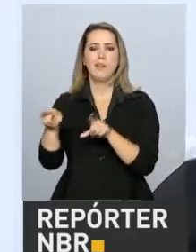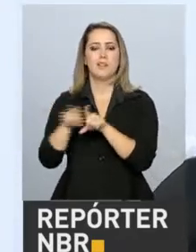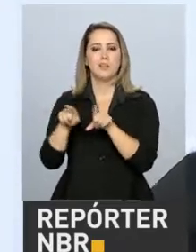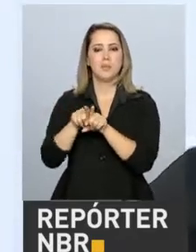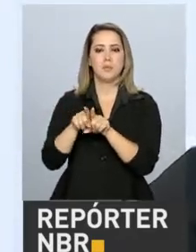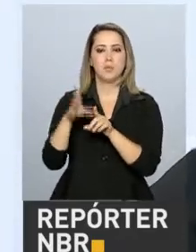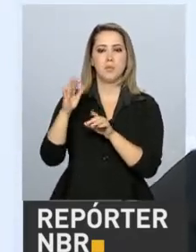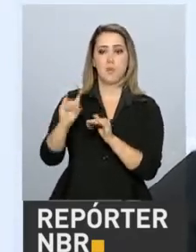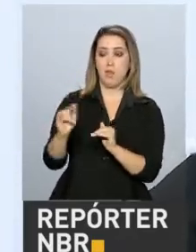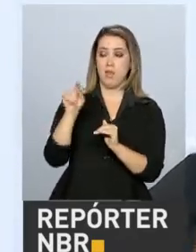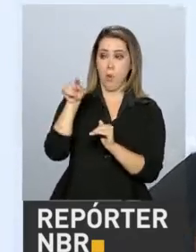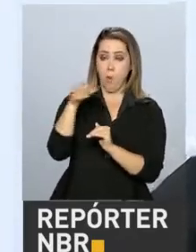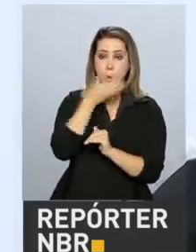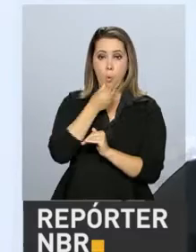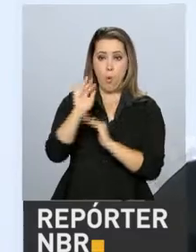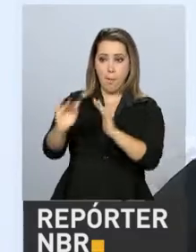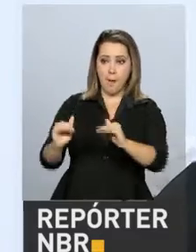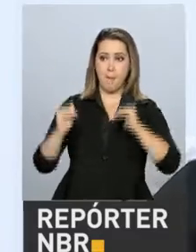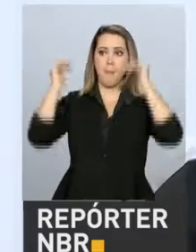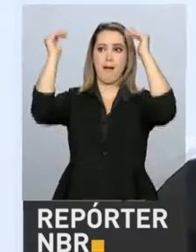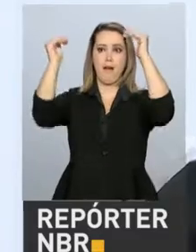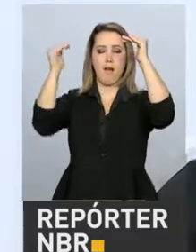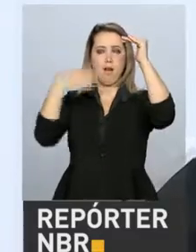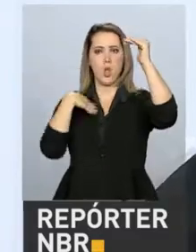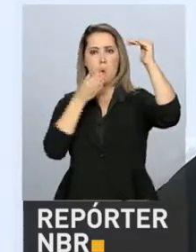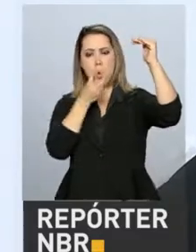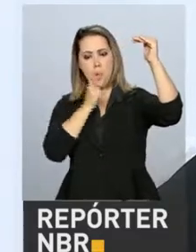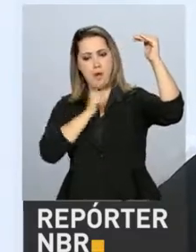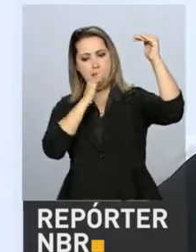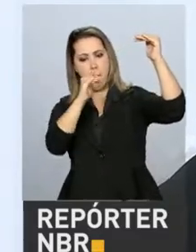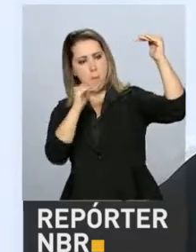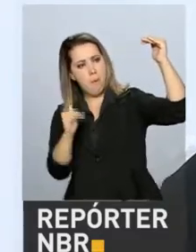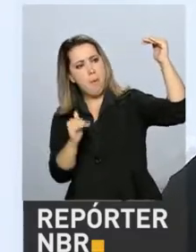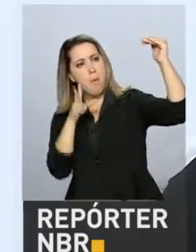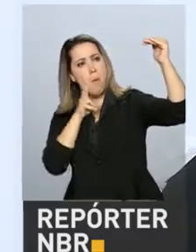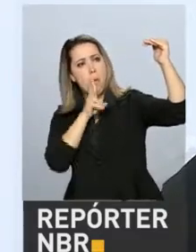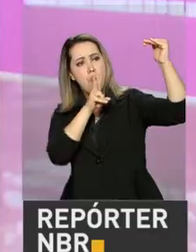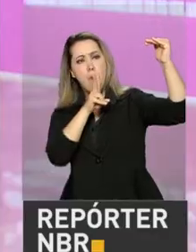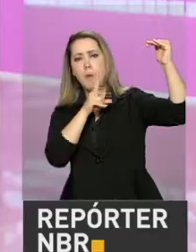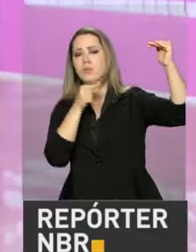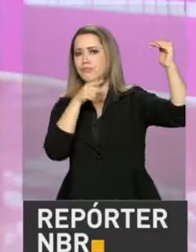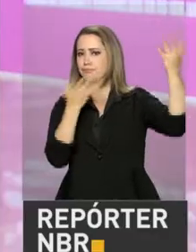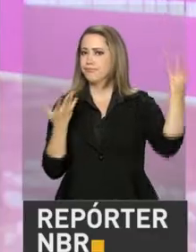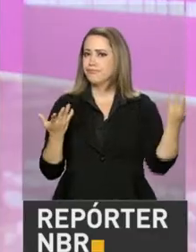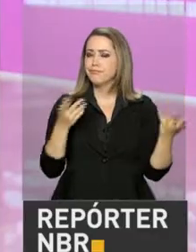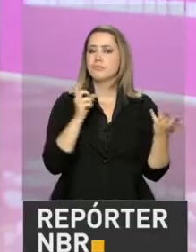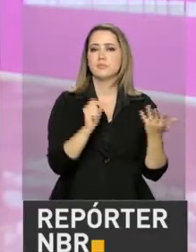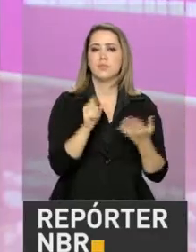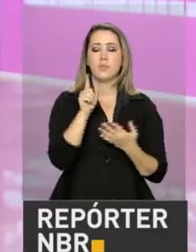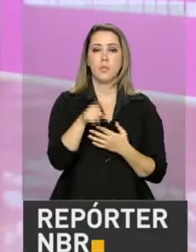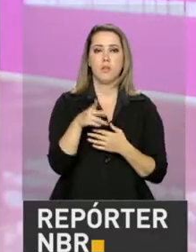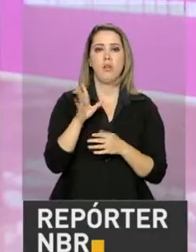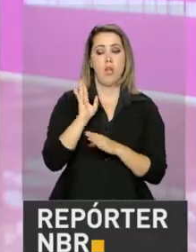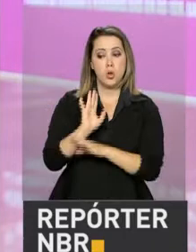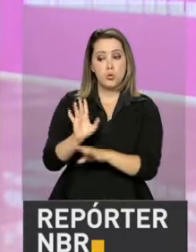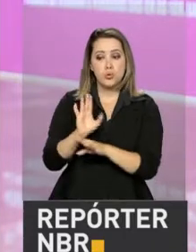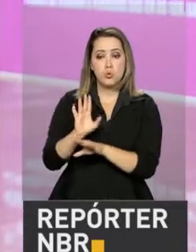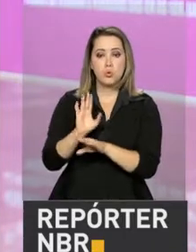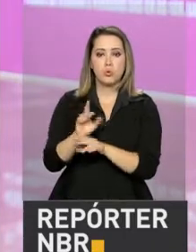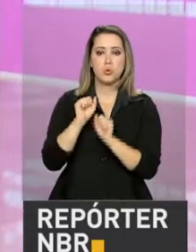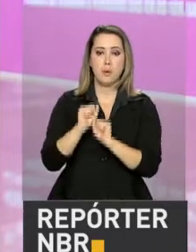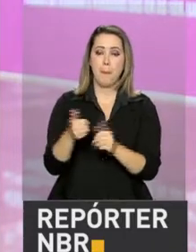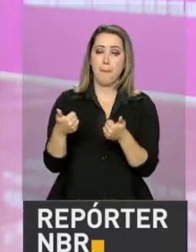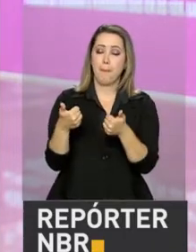assimétrica. Né? Então, a mulher sempre lá embaixo, o homem sempre lá em cima, que pode tudo. O socorro ao alcance das mãos